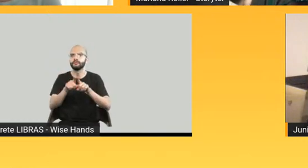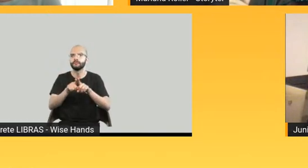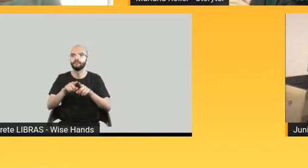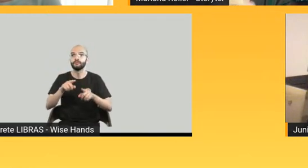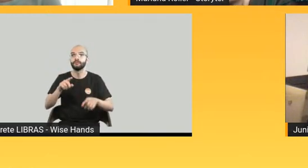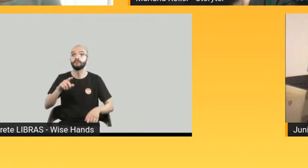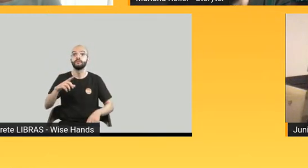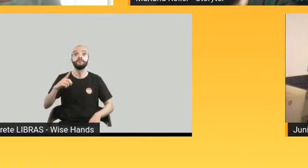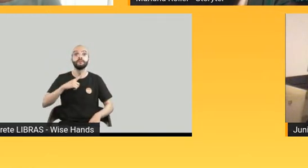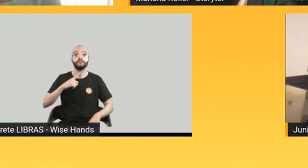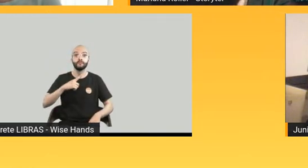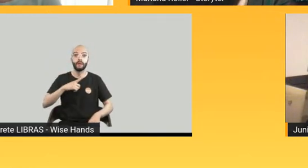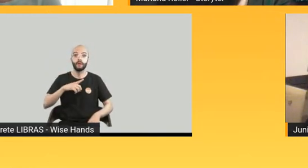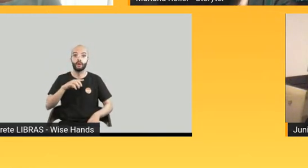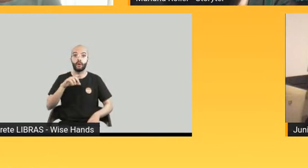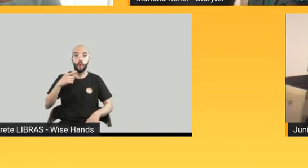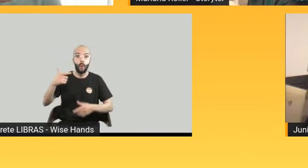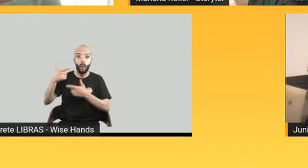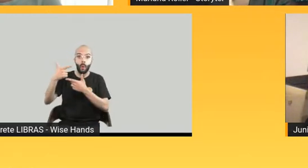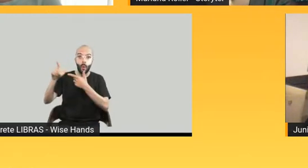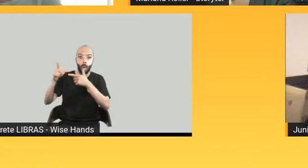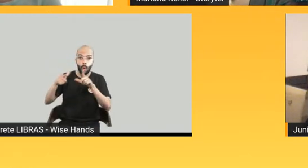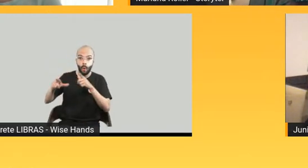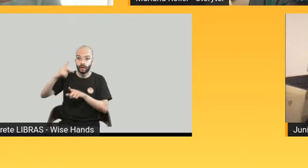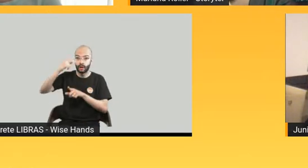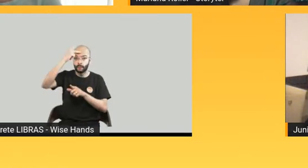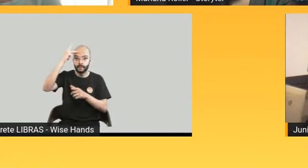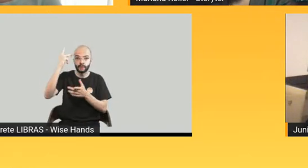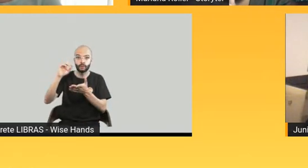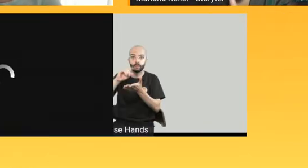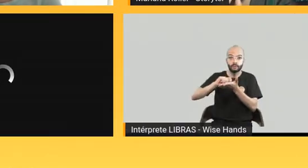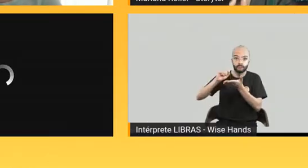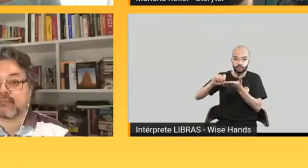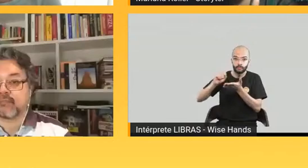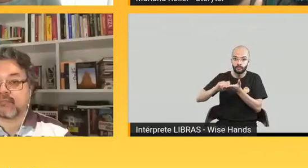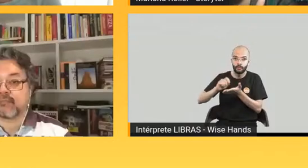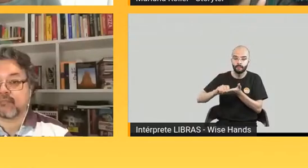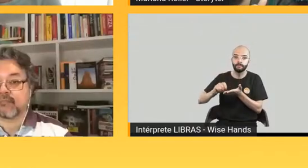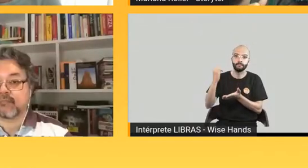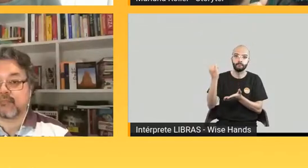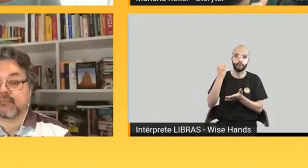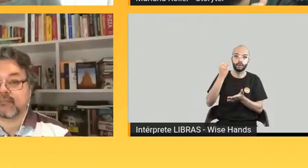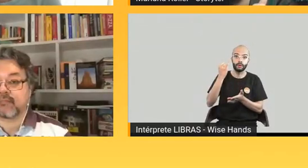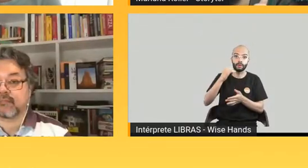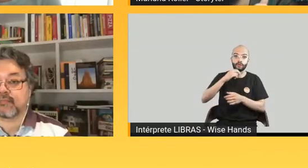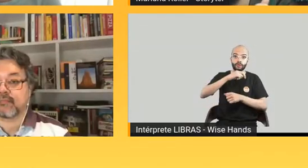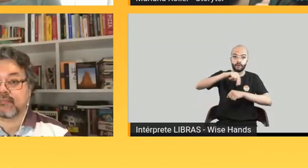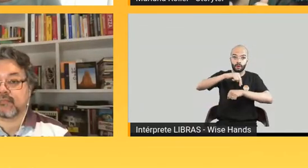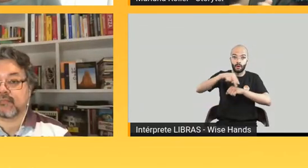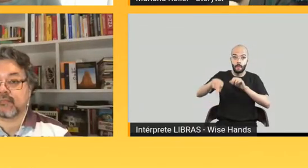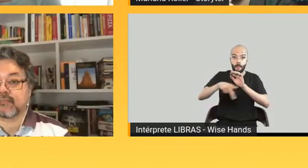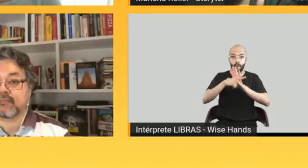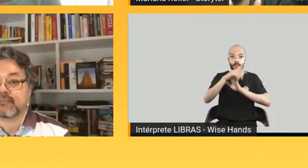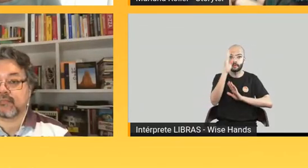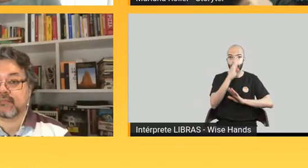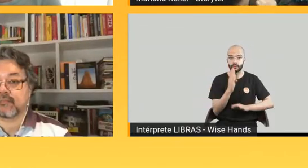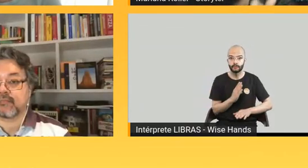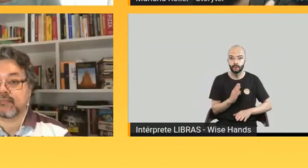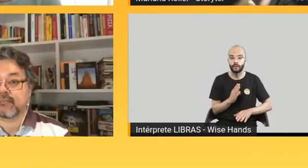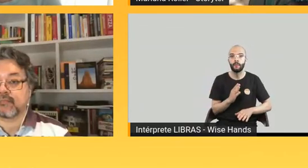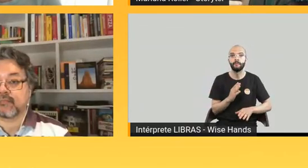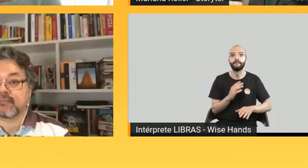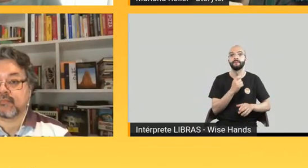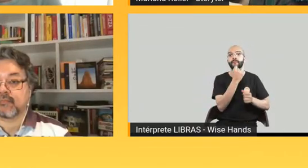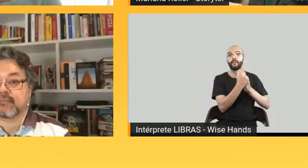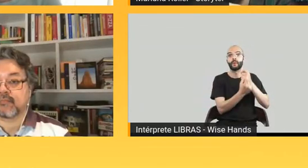André Bianco, de autores muito importantes nacionais, a gente traz agora autores, começa a trazer agora autores internacionais